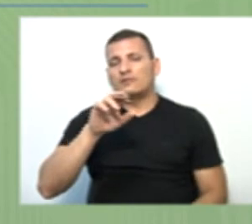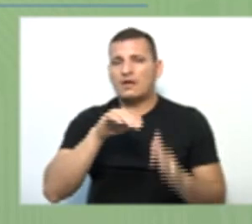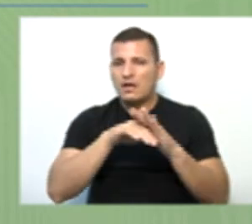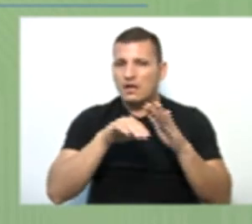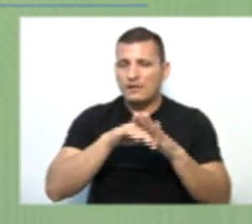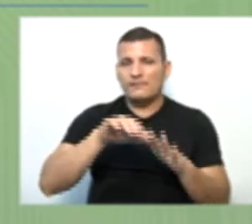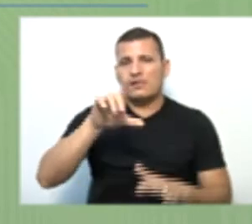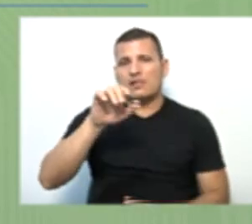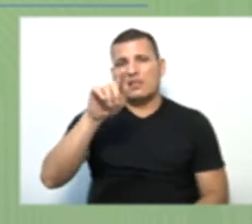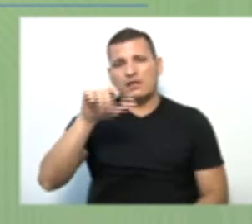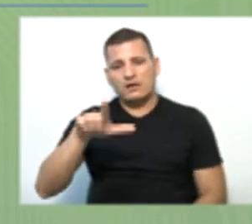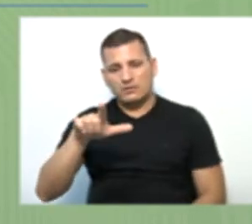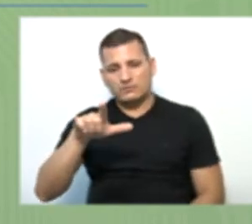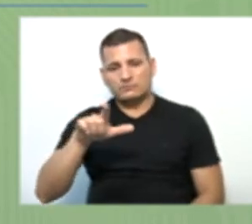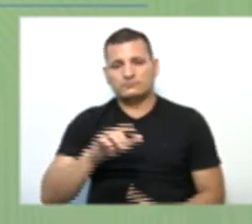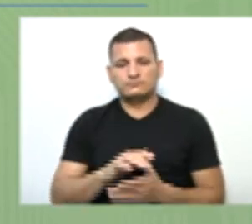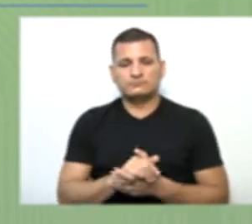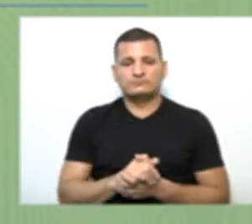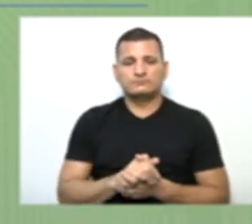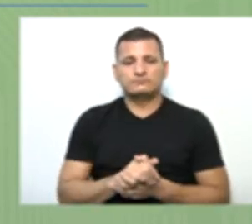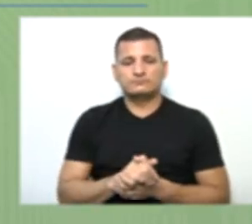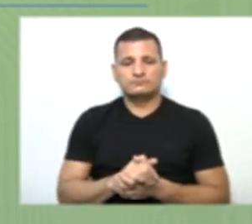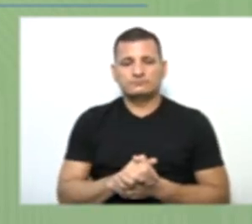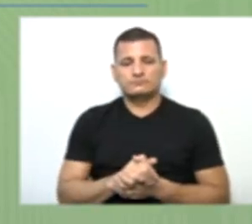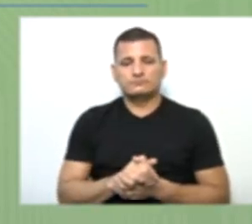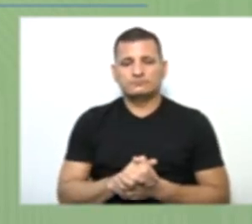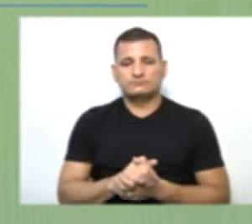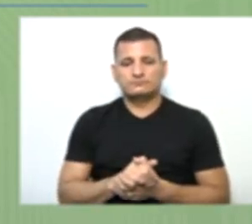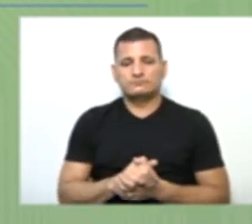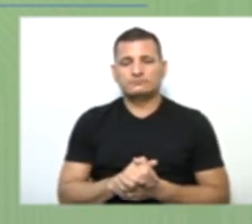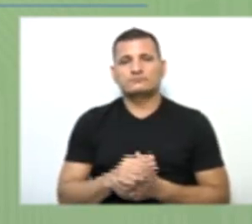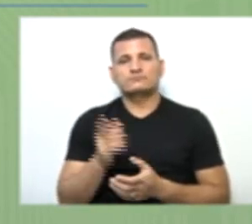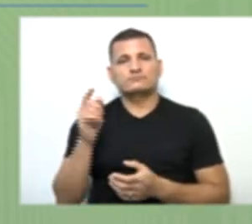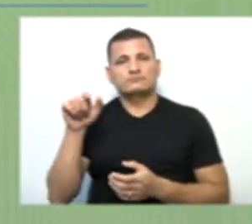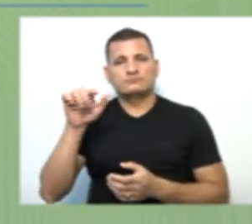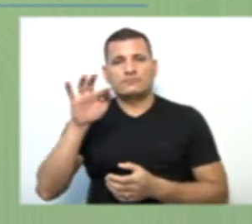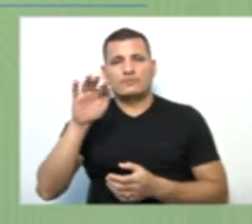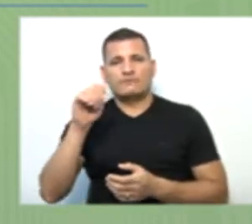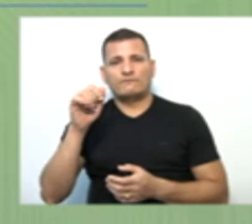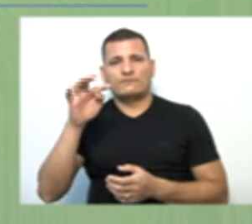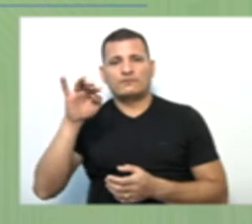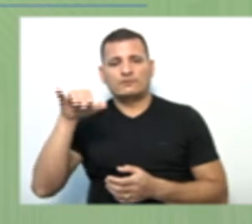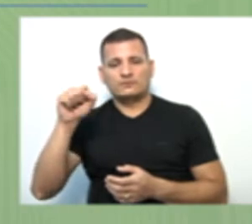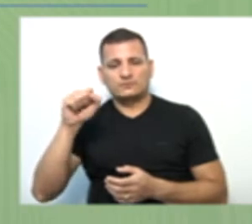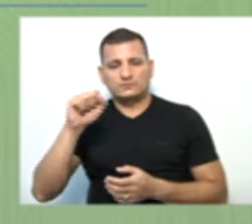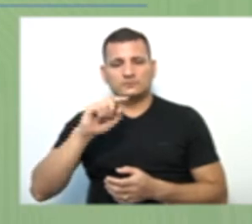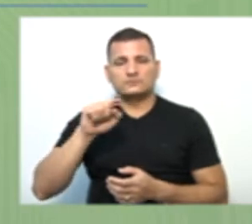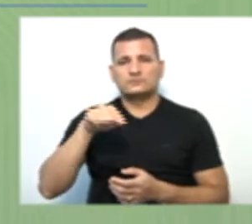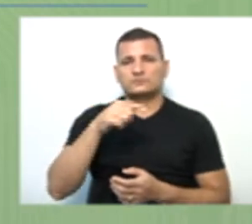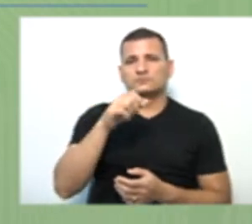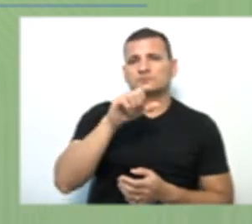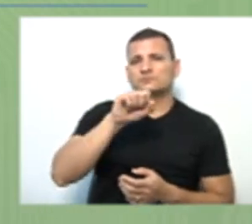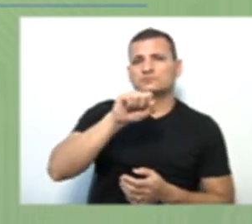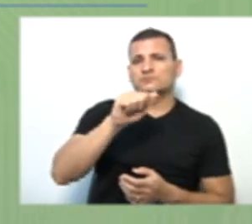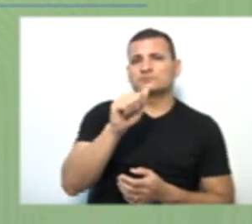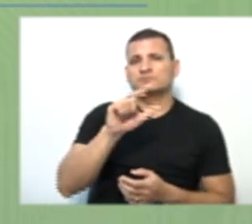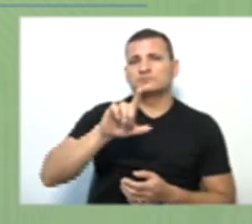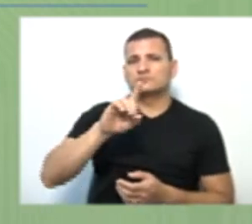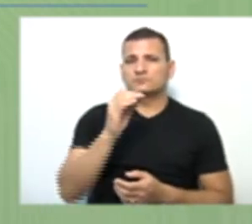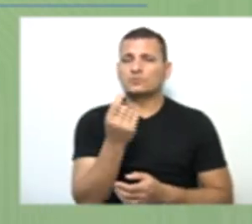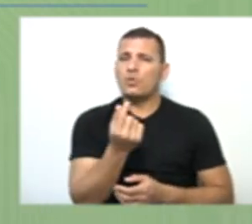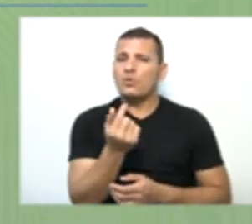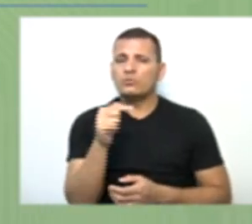temos a destinação da FATS no ato não cooperativo e o saldo à disposição da